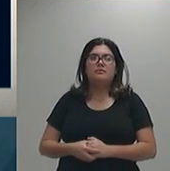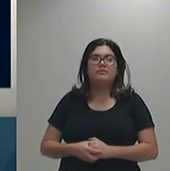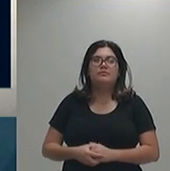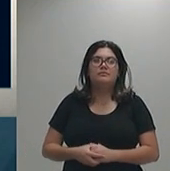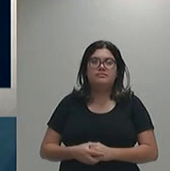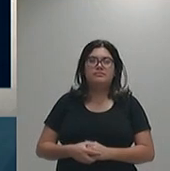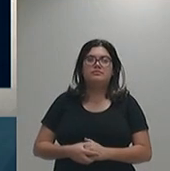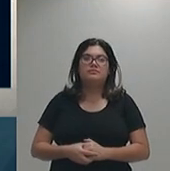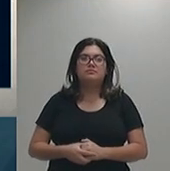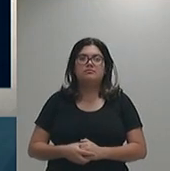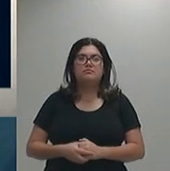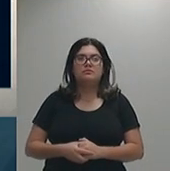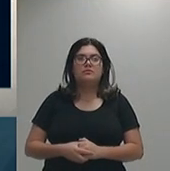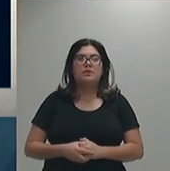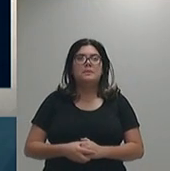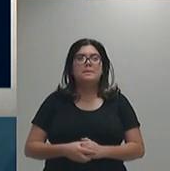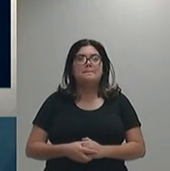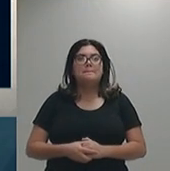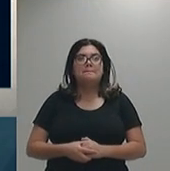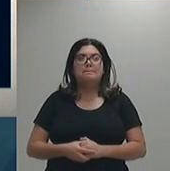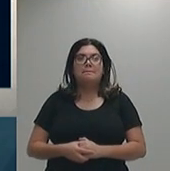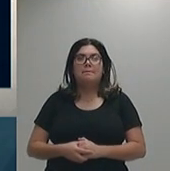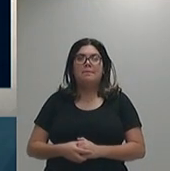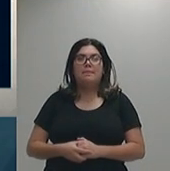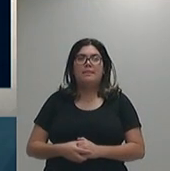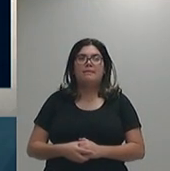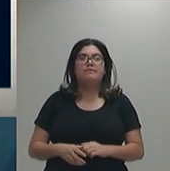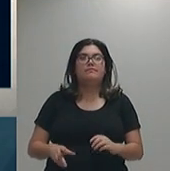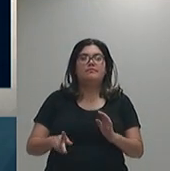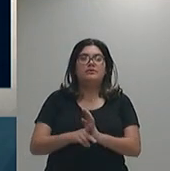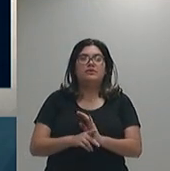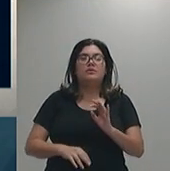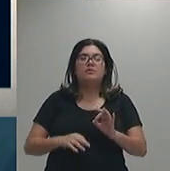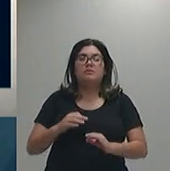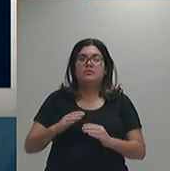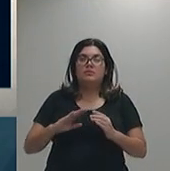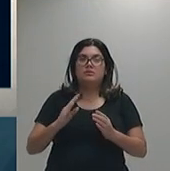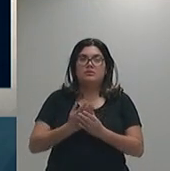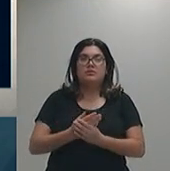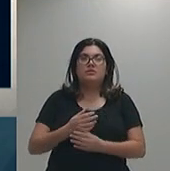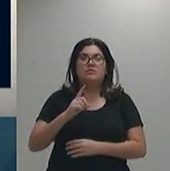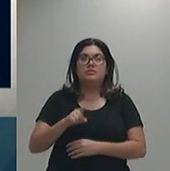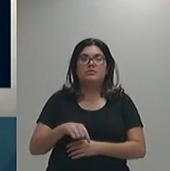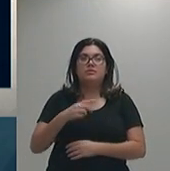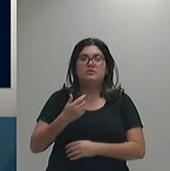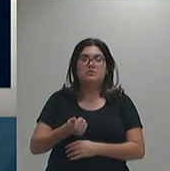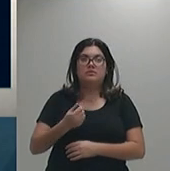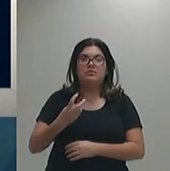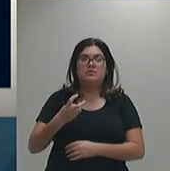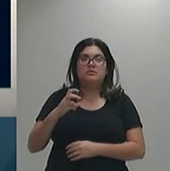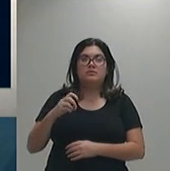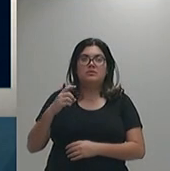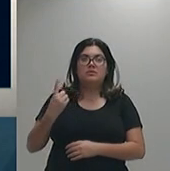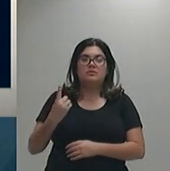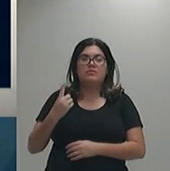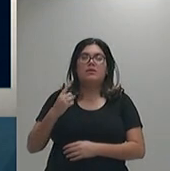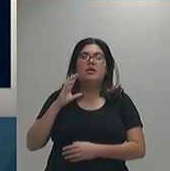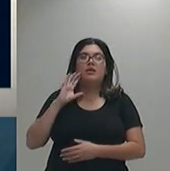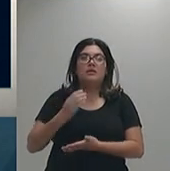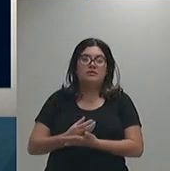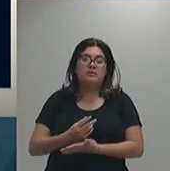o dispositivo do processo seguinte de 1 Milhão 842 751 a tese é a mesma